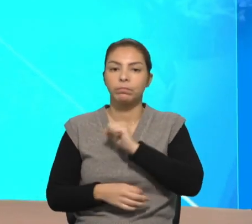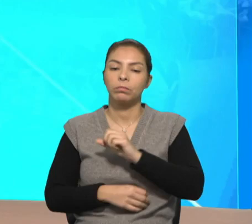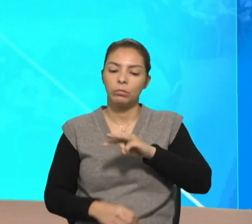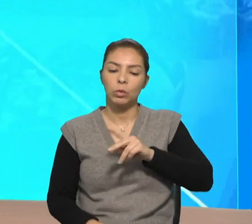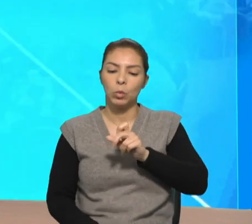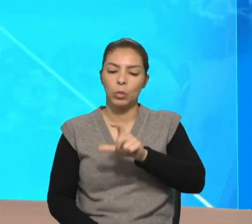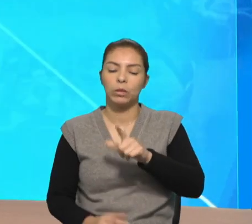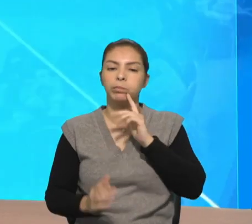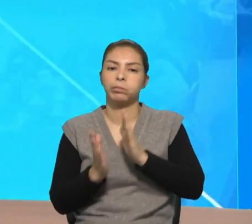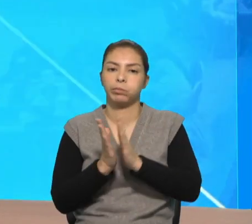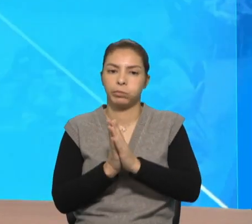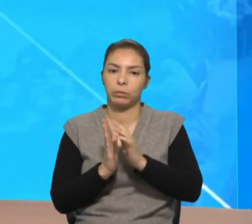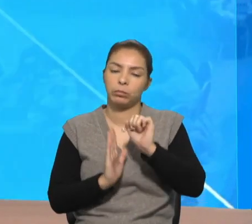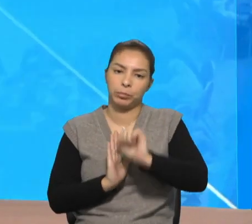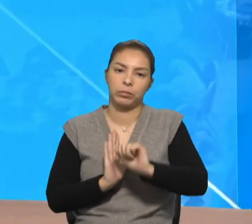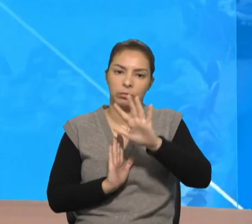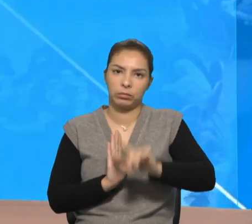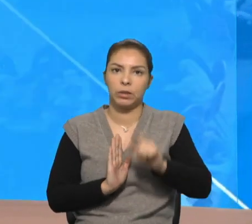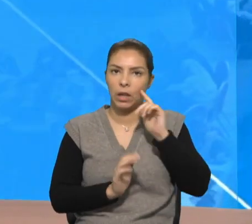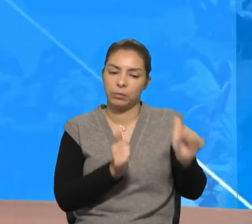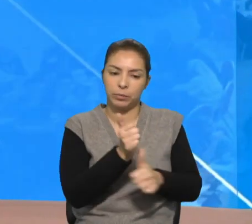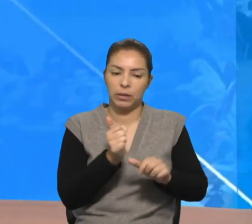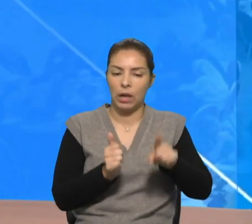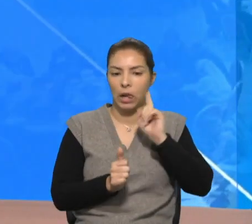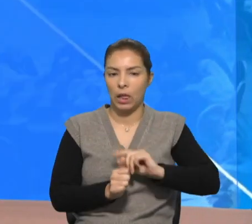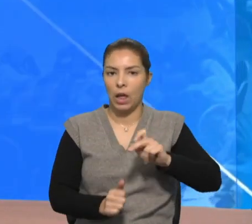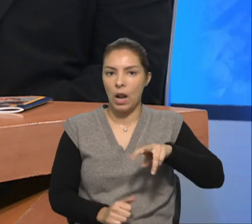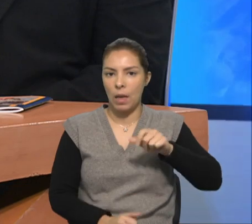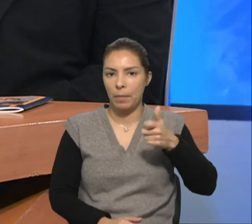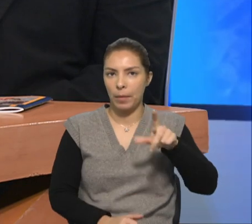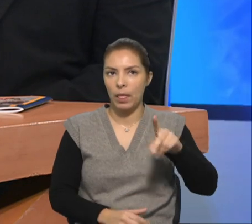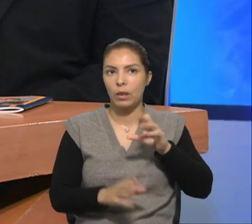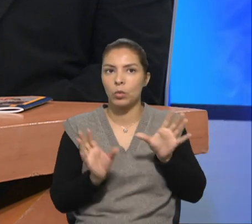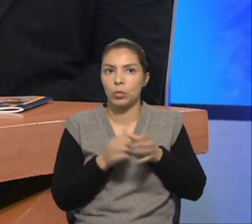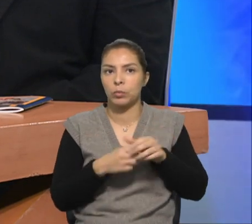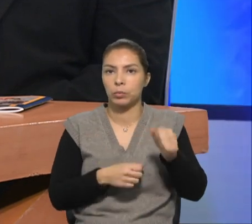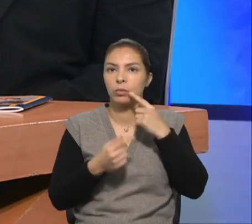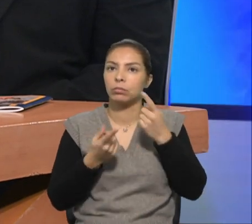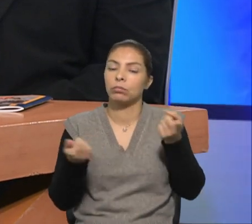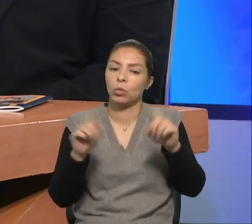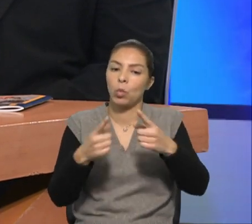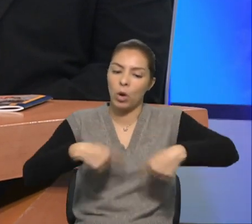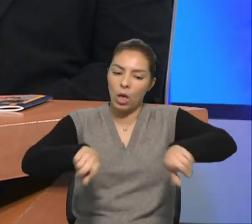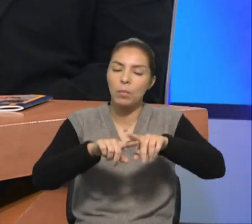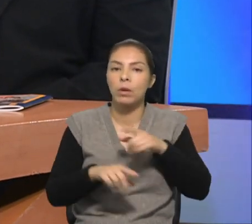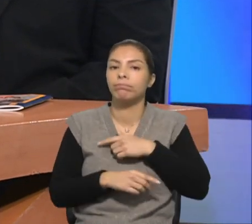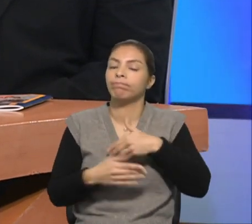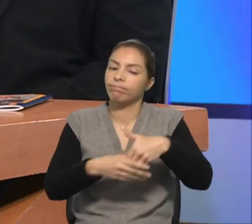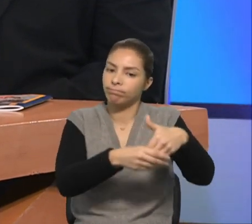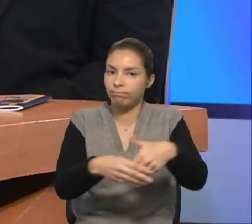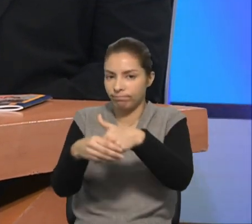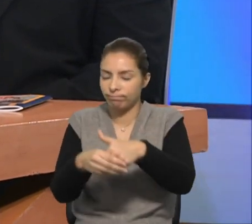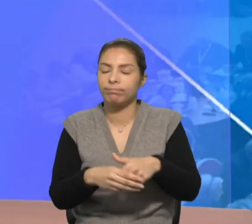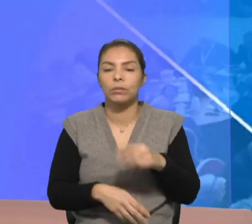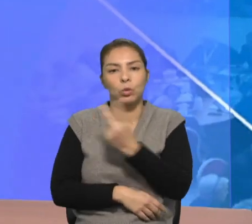Portuguesa, acompanhado por Anabela Sousa, da equipa sinodal deste mesmo organismo, da Conferência Episcopal Portuguesa. Saúdo a ambos, obrigada por estarem na